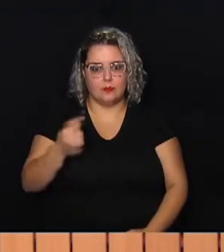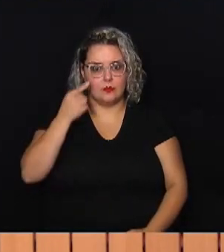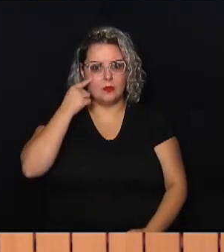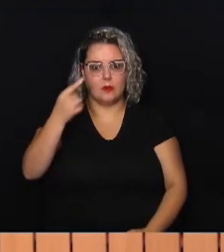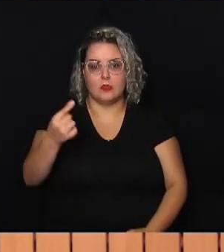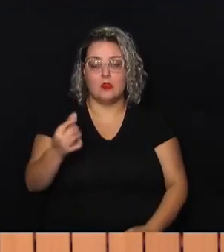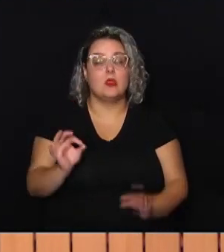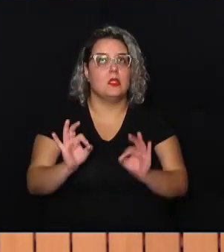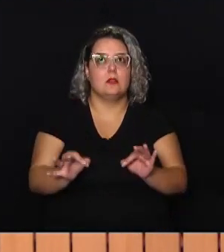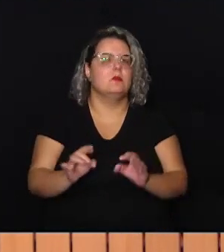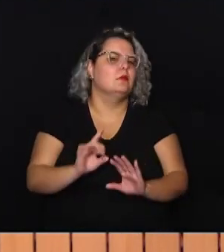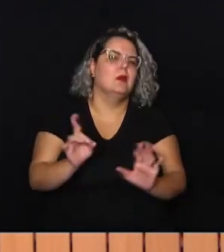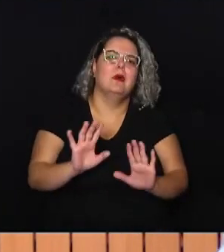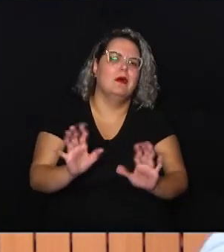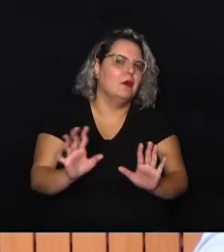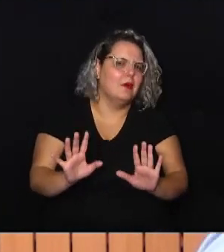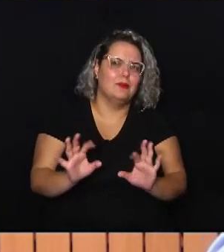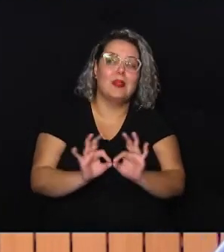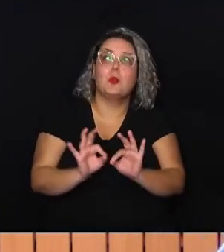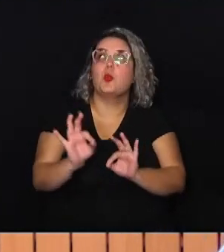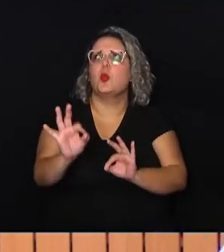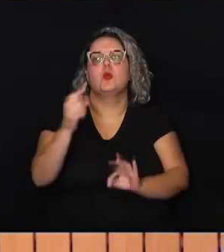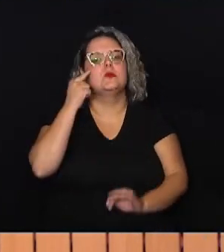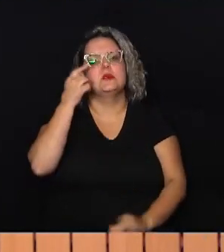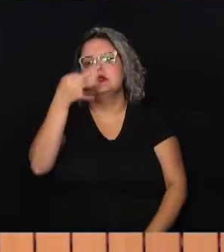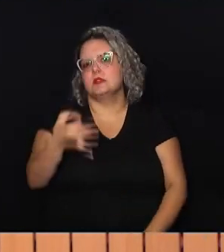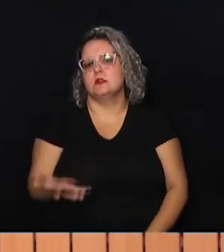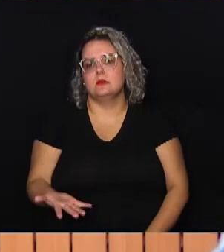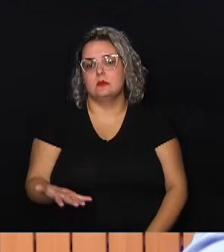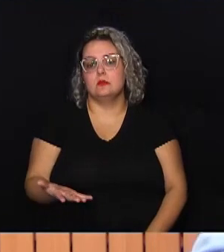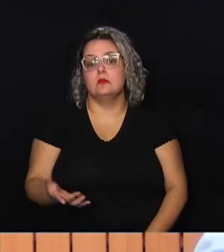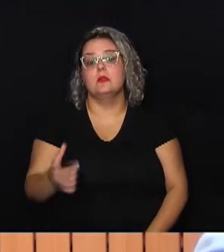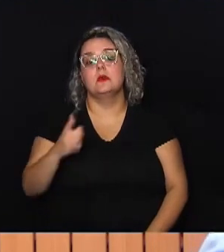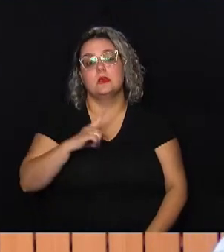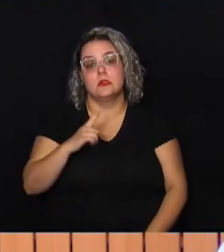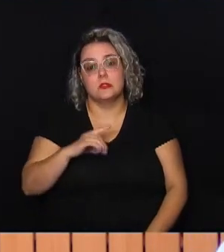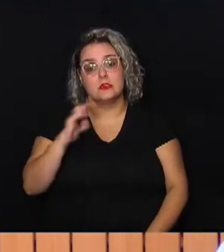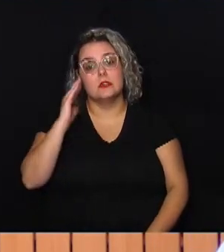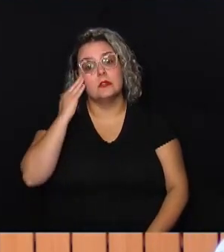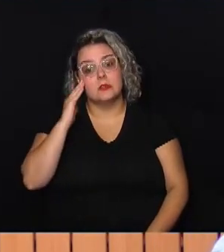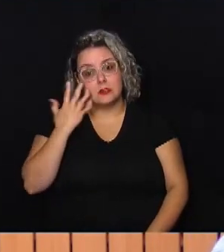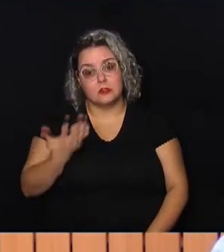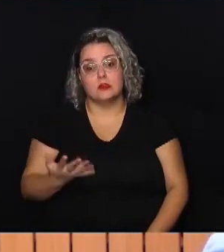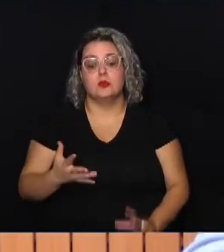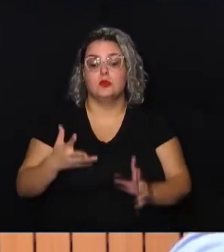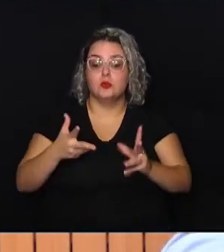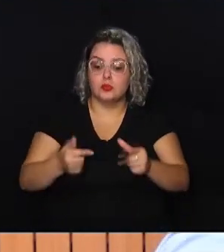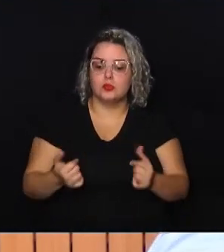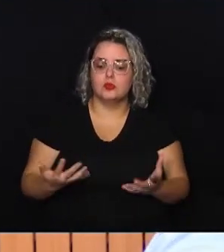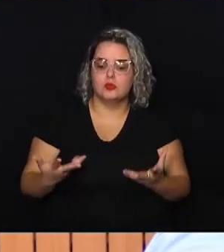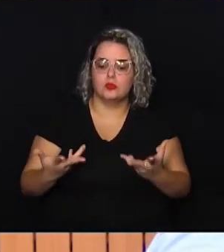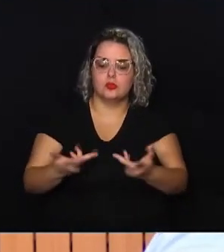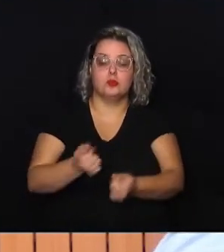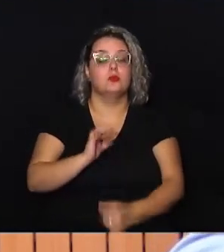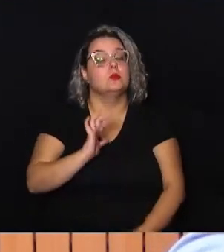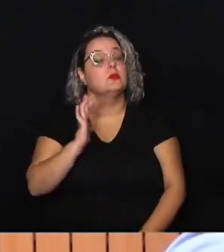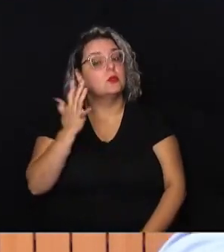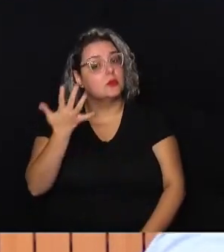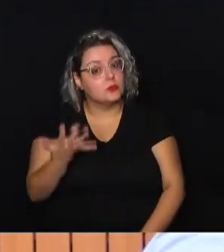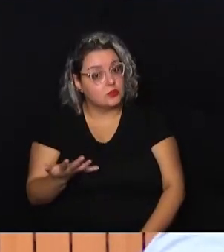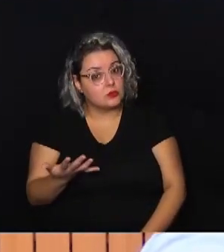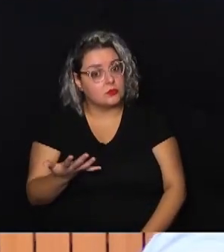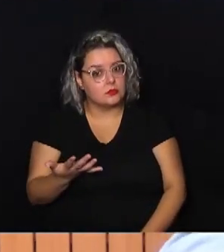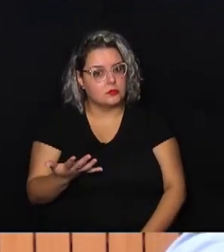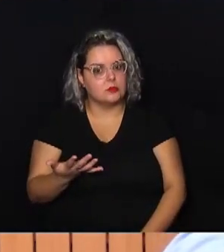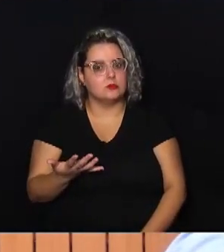ideal. O problema é que nós vamos ter que ter um pouco de entendimento de tudo que está acontecendo para a gente